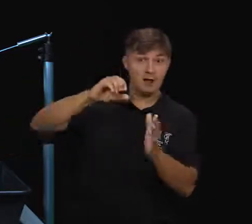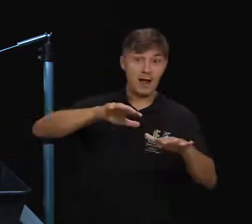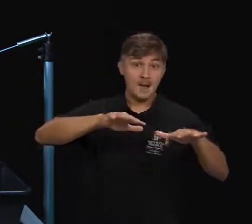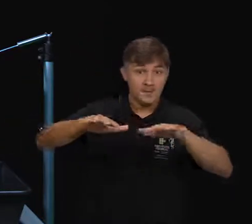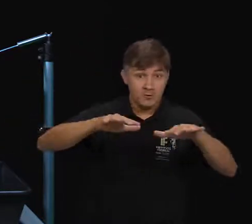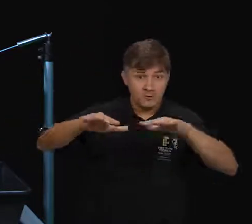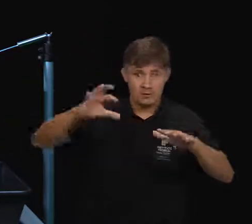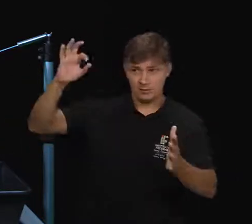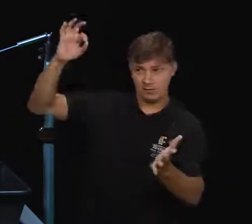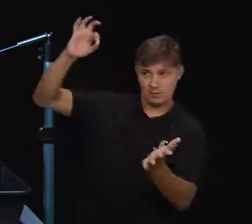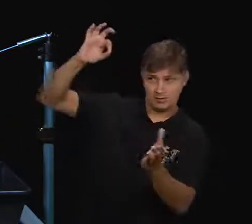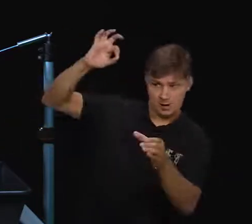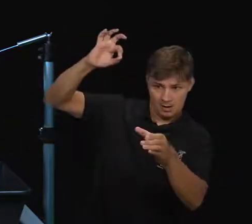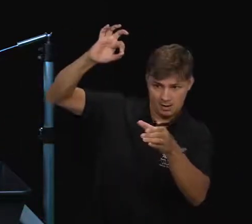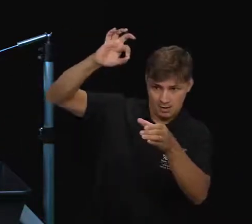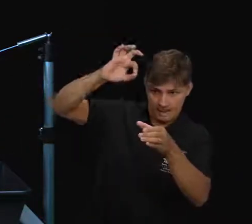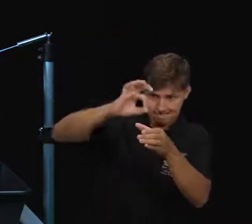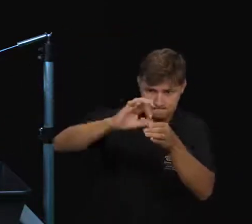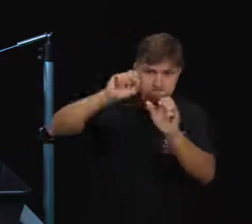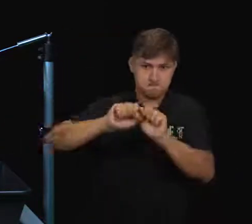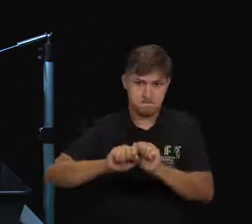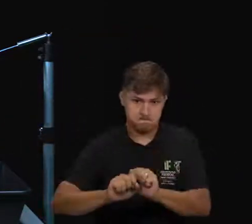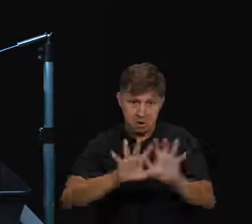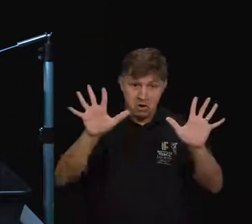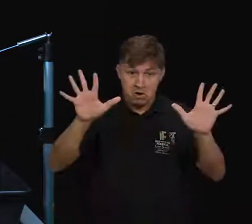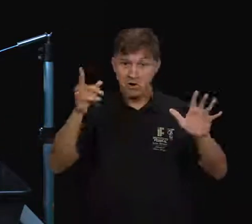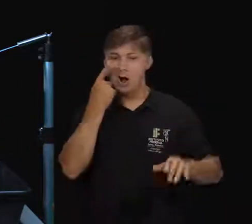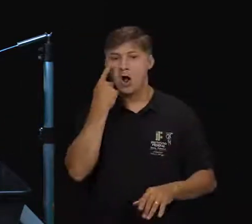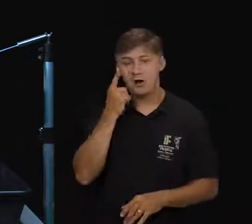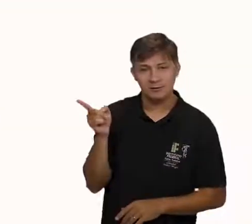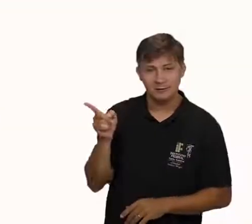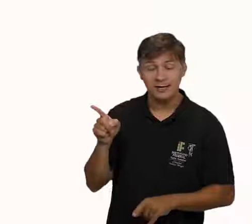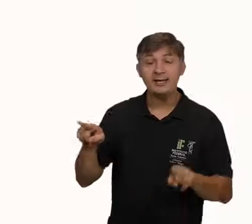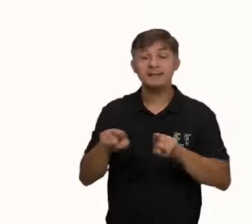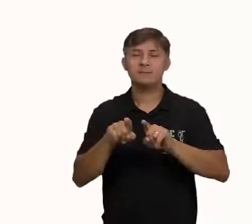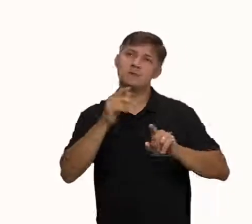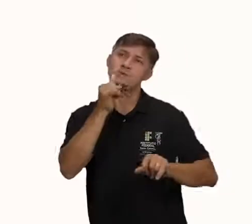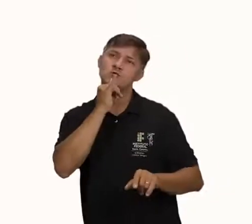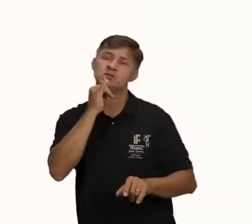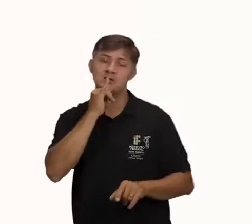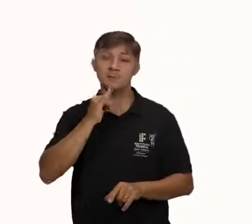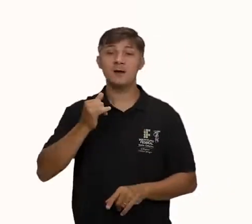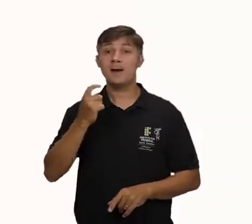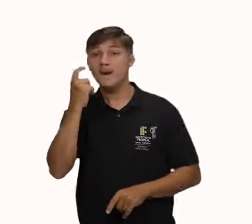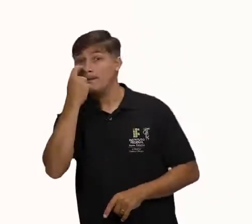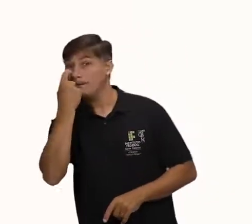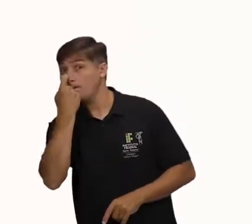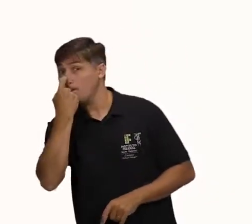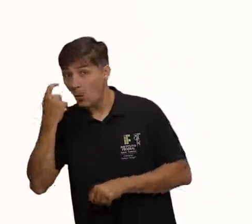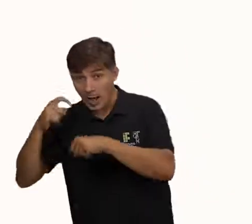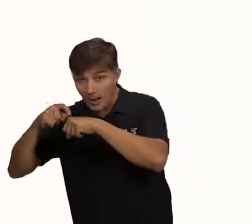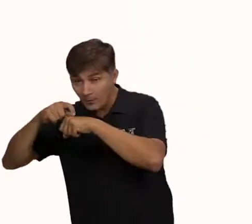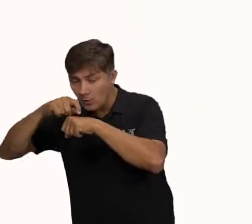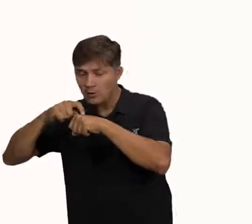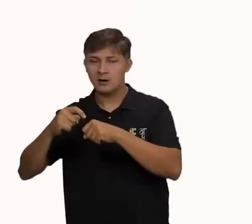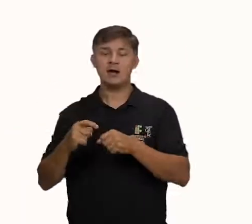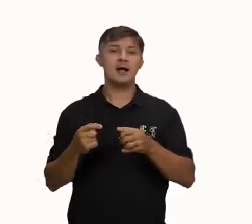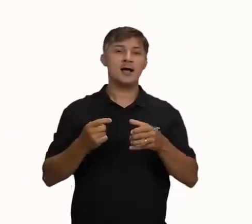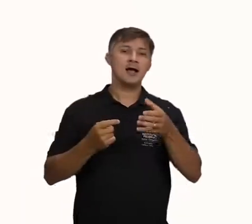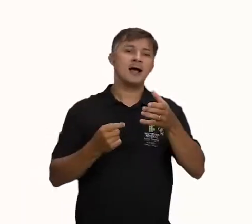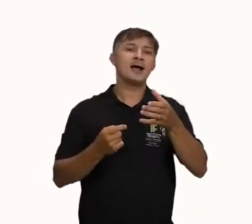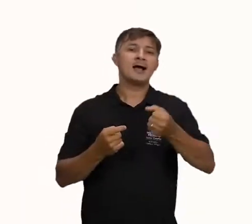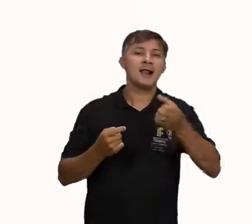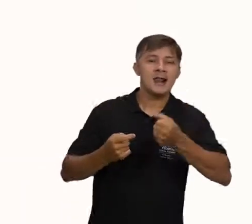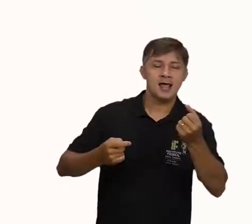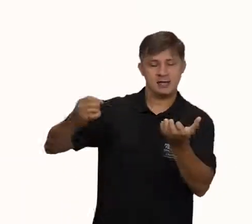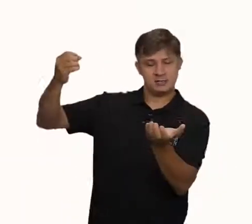é provocado pela queda da azeitona no martini, vai ser o tal do splash. Também pode ser, por exemplo, um morango caindo